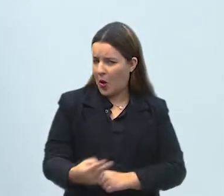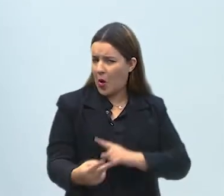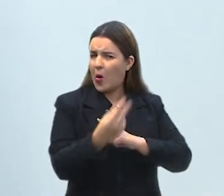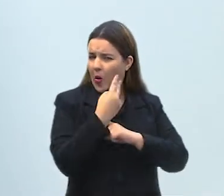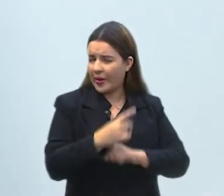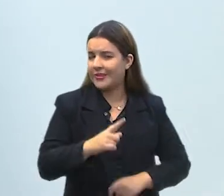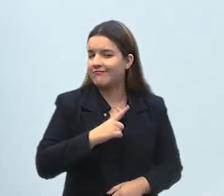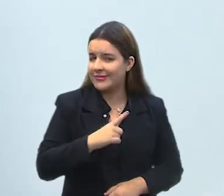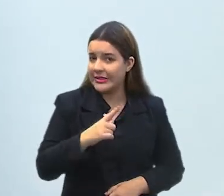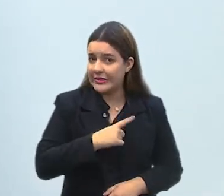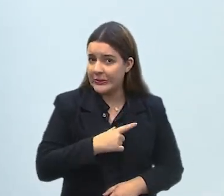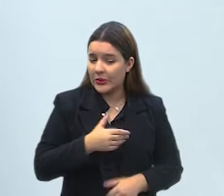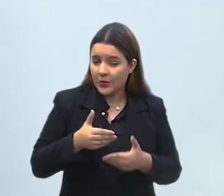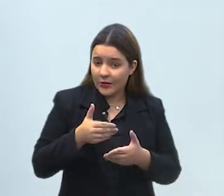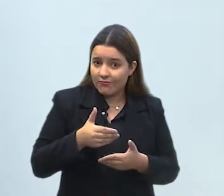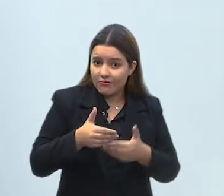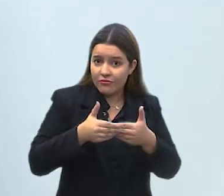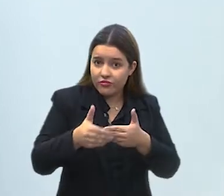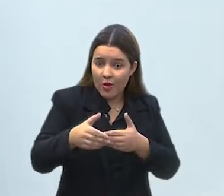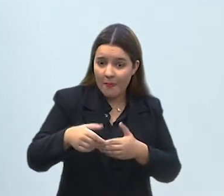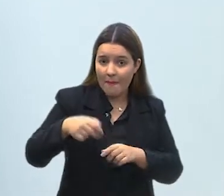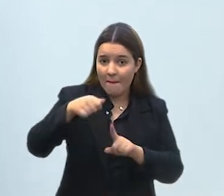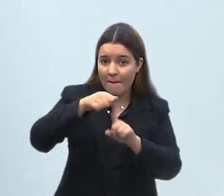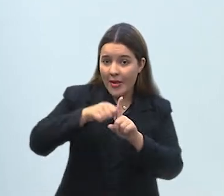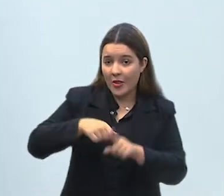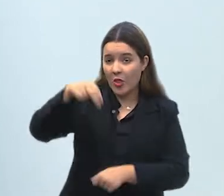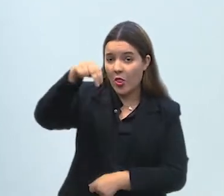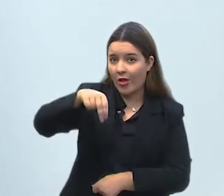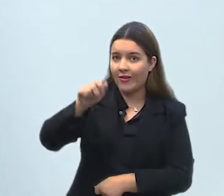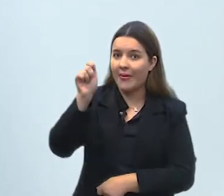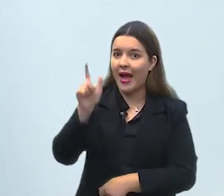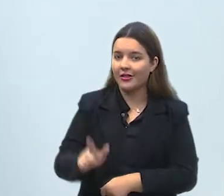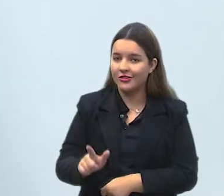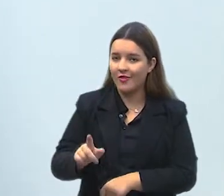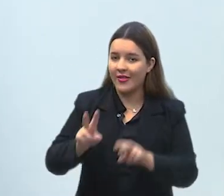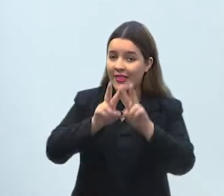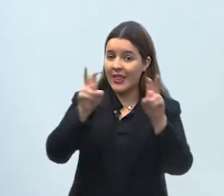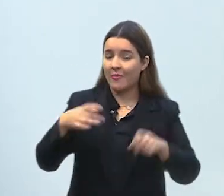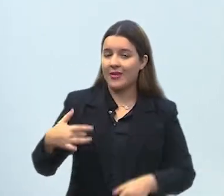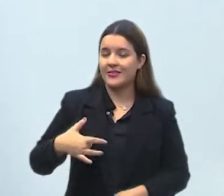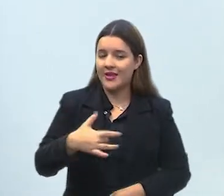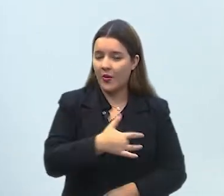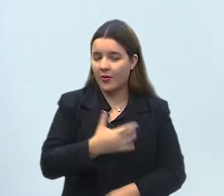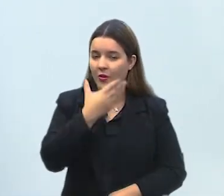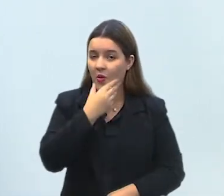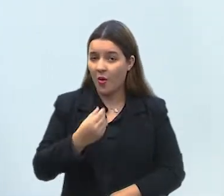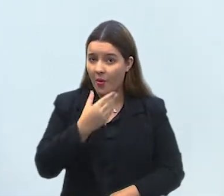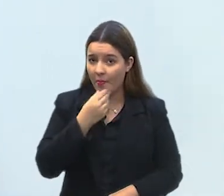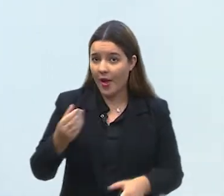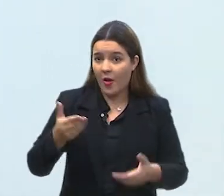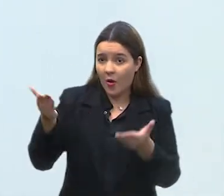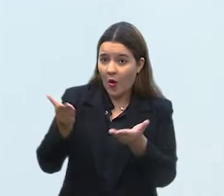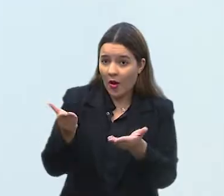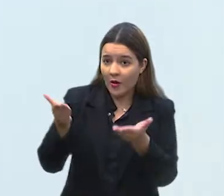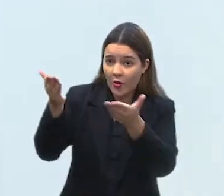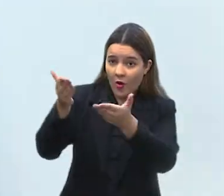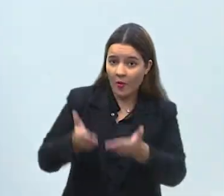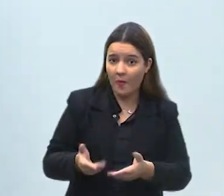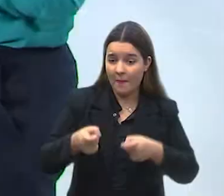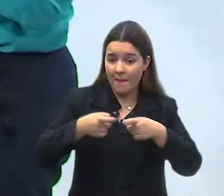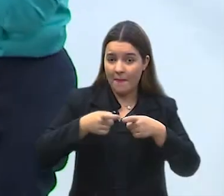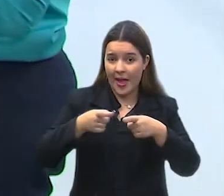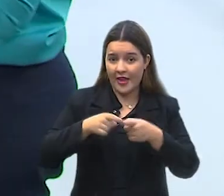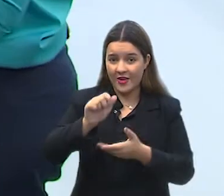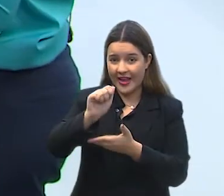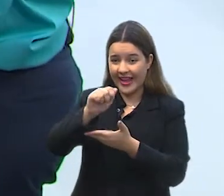cuidado? Novembro Azul faz um alerta importante sobre a saúde masculina. Por isso a gente vai conversar sobre isso com o doutor